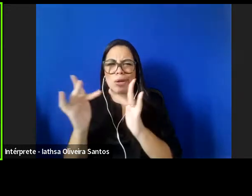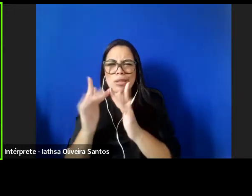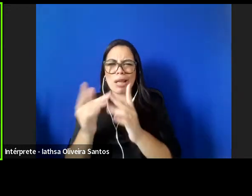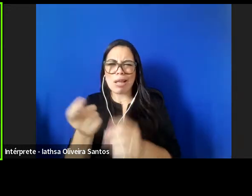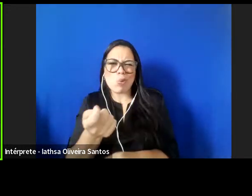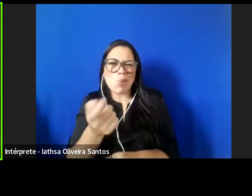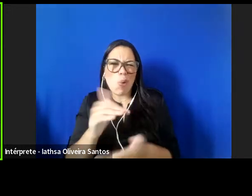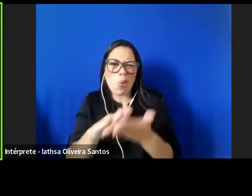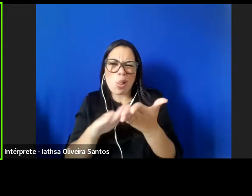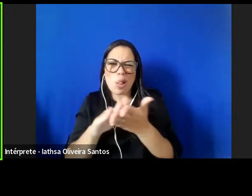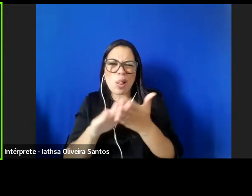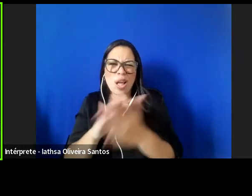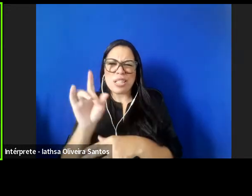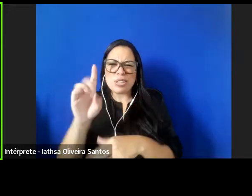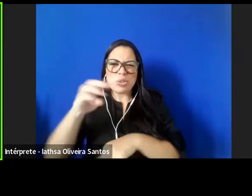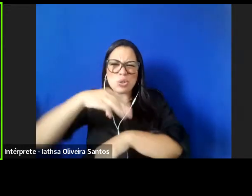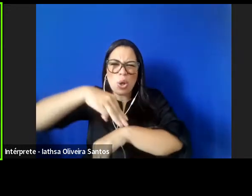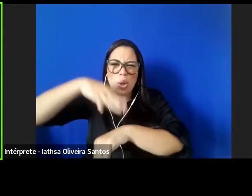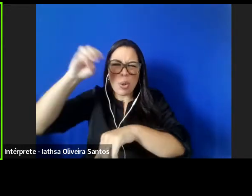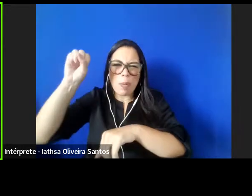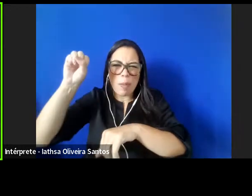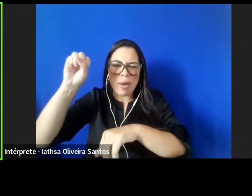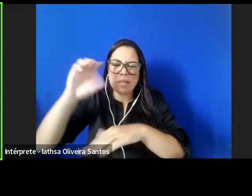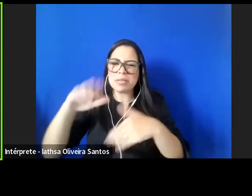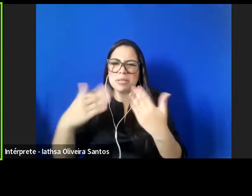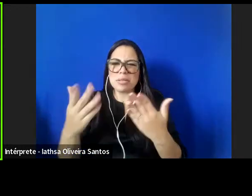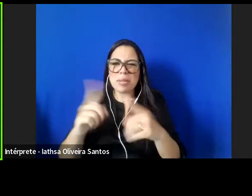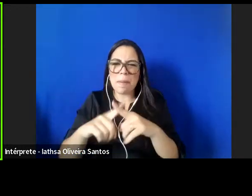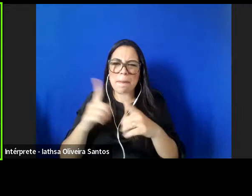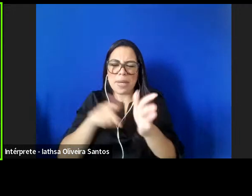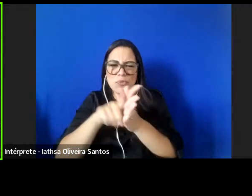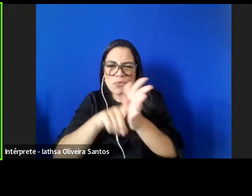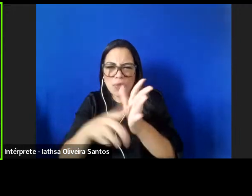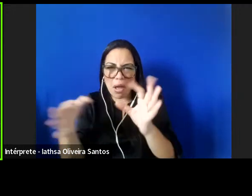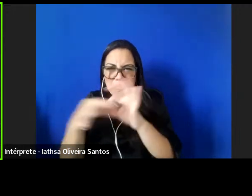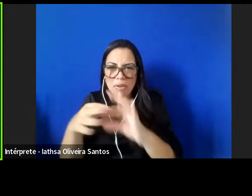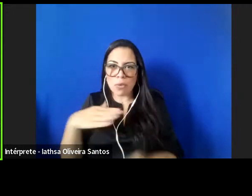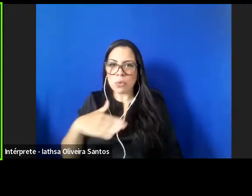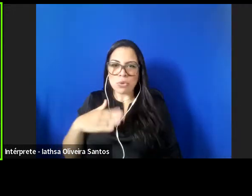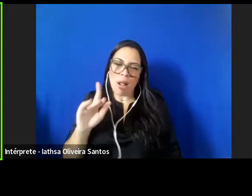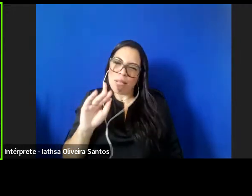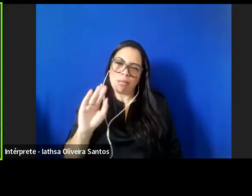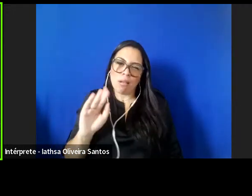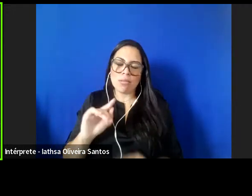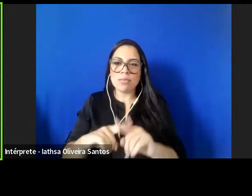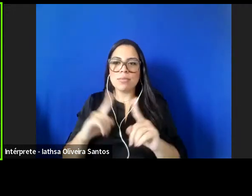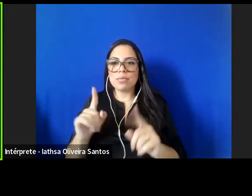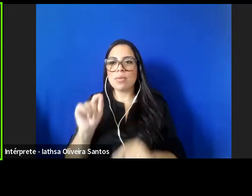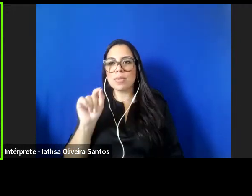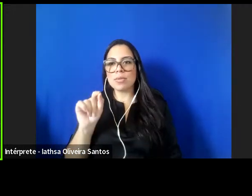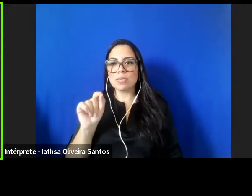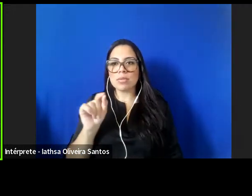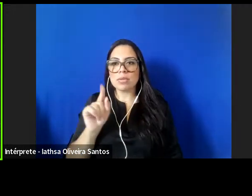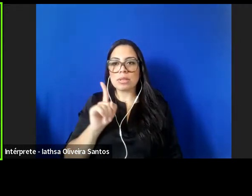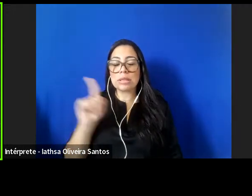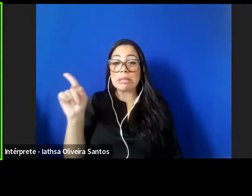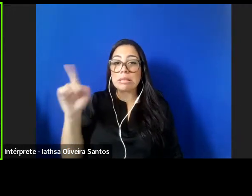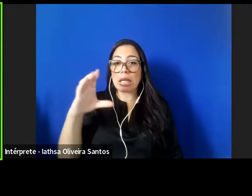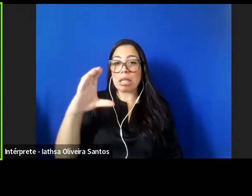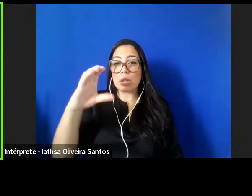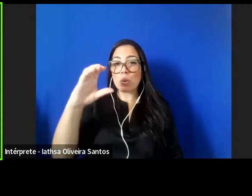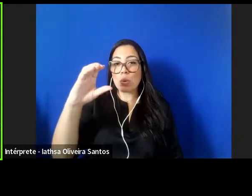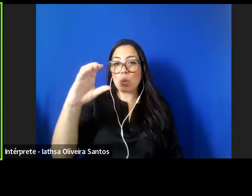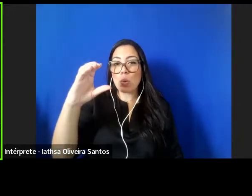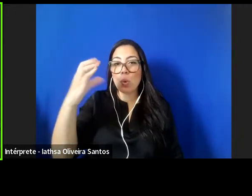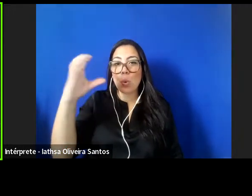pesquisa lá no mestrado e tal, mas não era uma coisa que eu me envolvesse muito. Sabe quando eu estive lá em Colômbia, porque eu fui assistir a aula